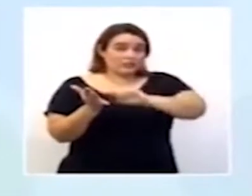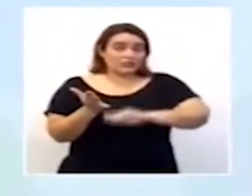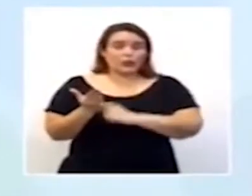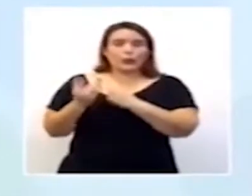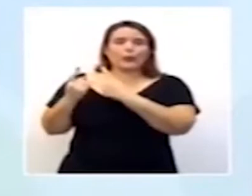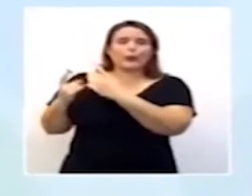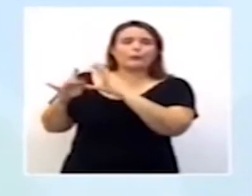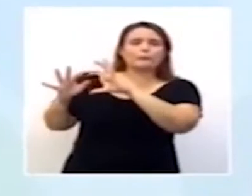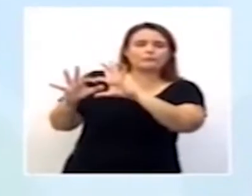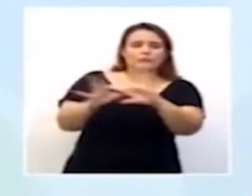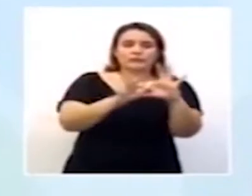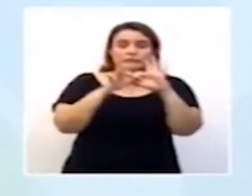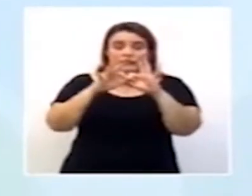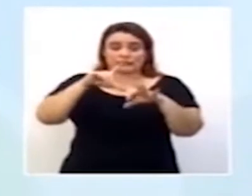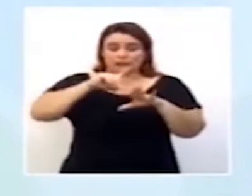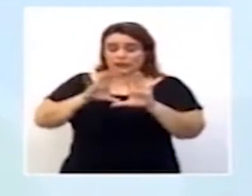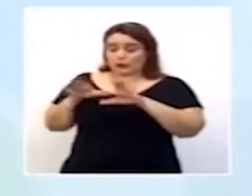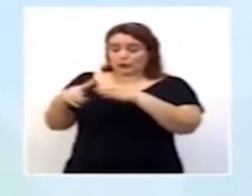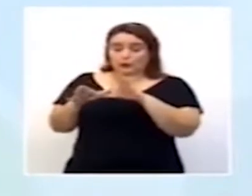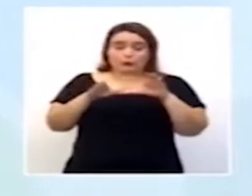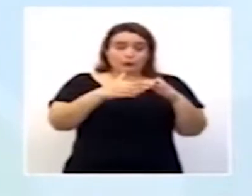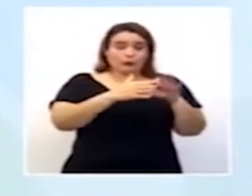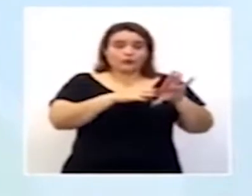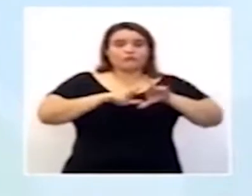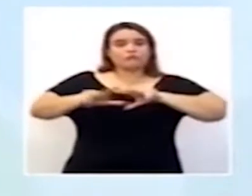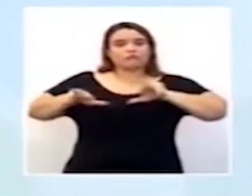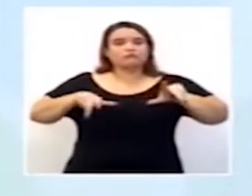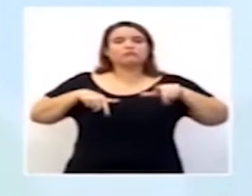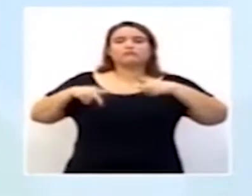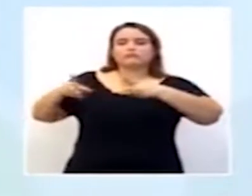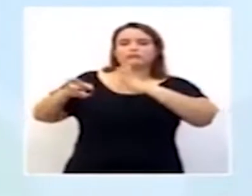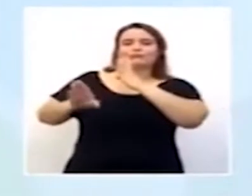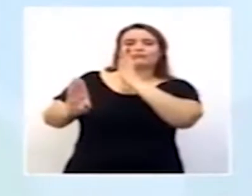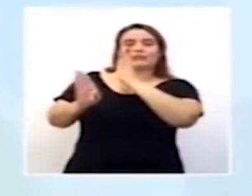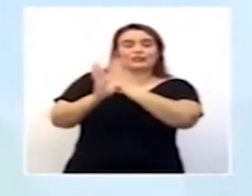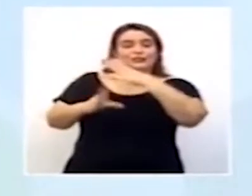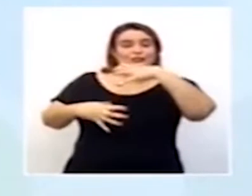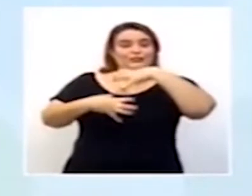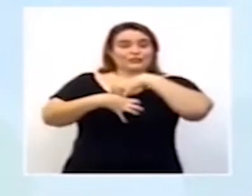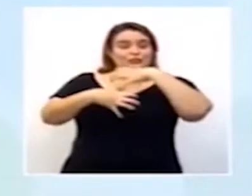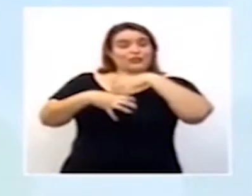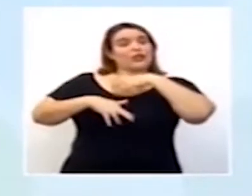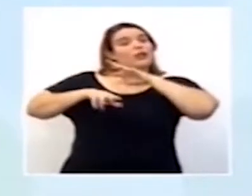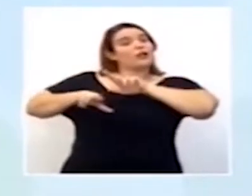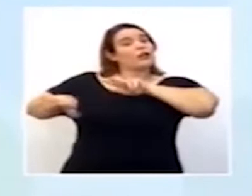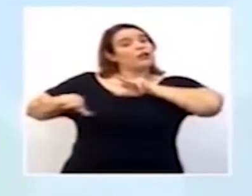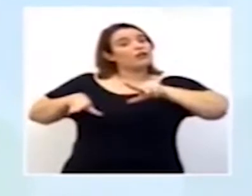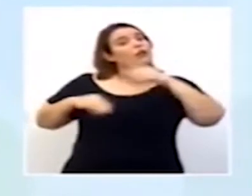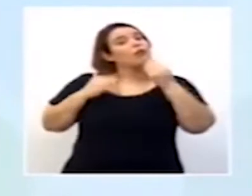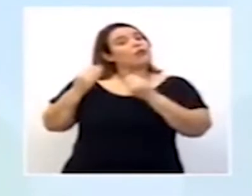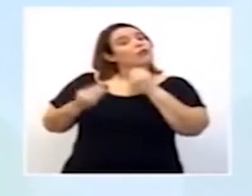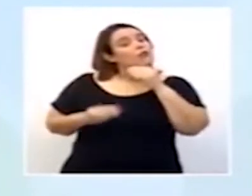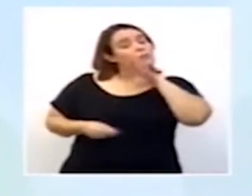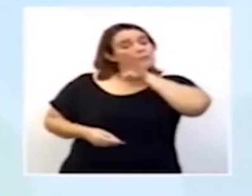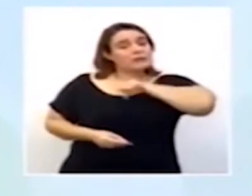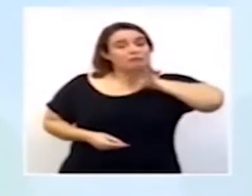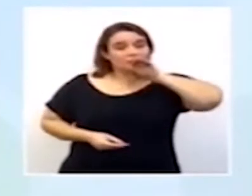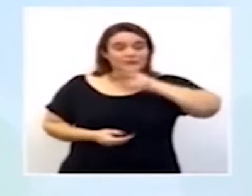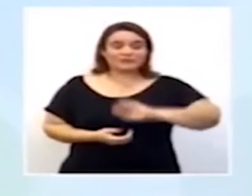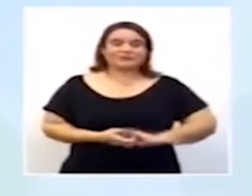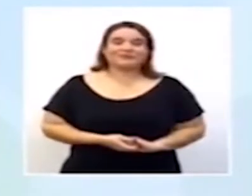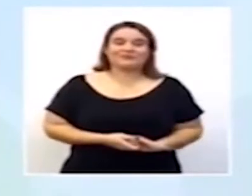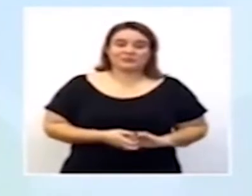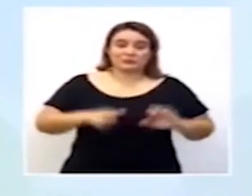a diferentes grupos sendo estes os que se identificam pela diversidade de modos de falar as diferenças da